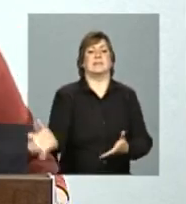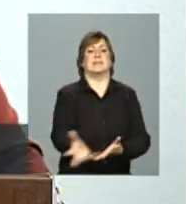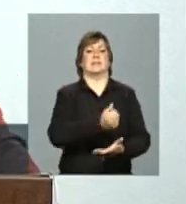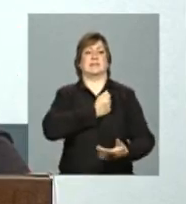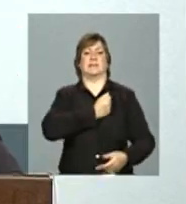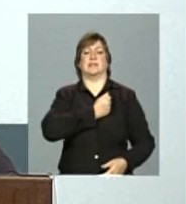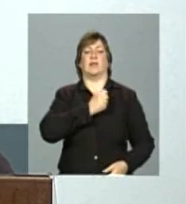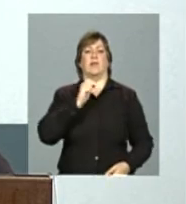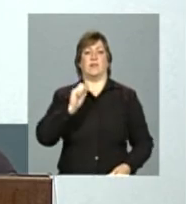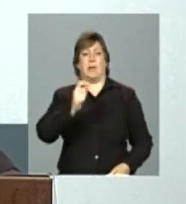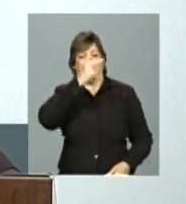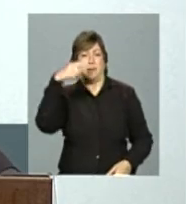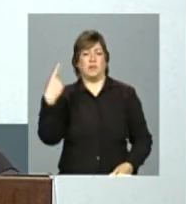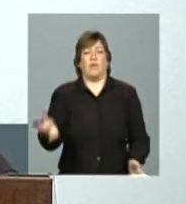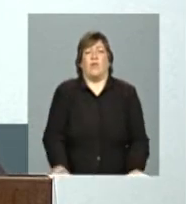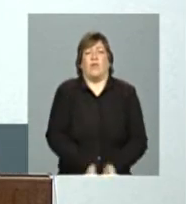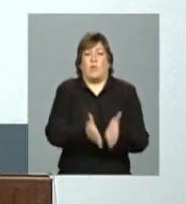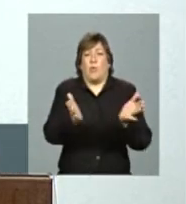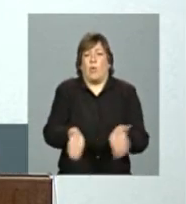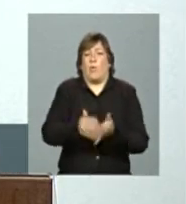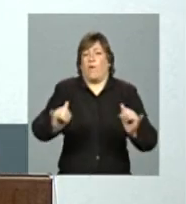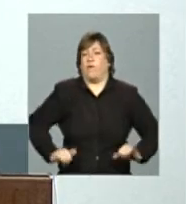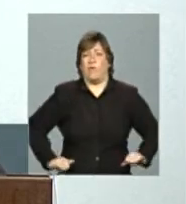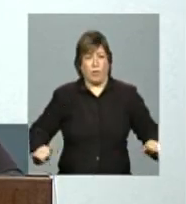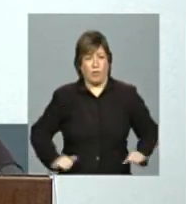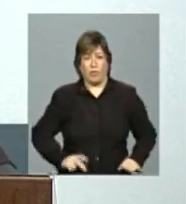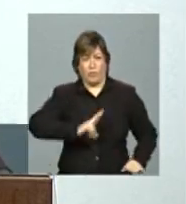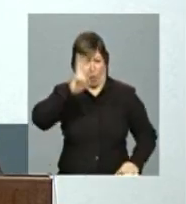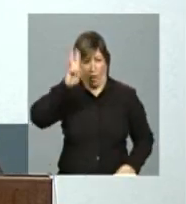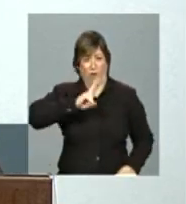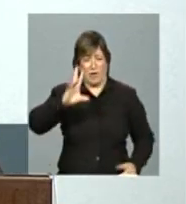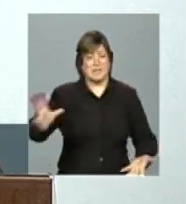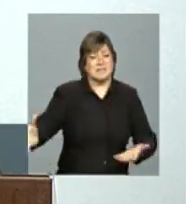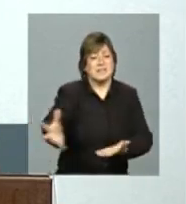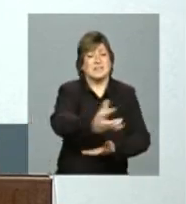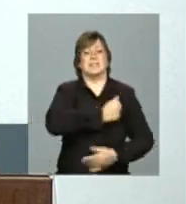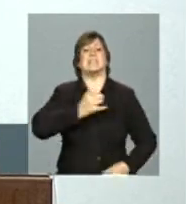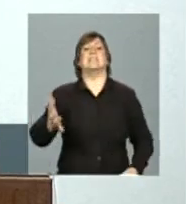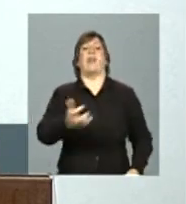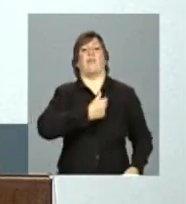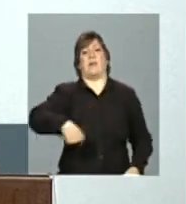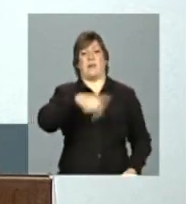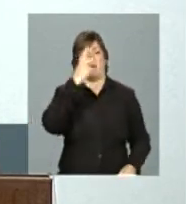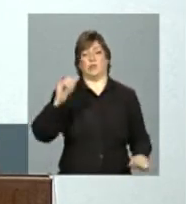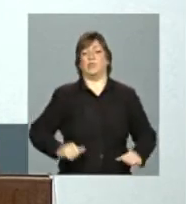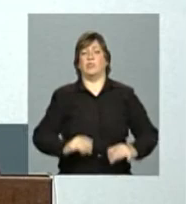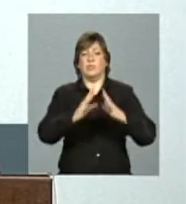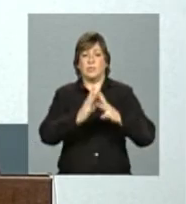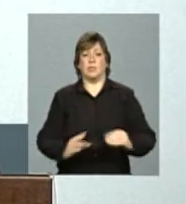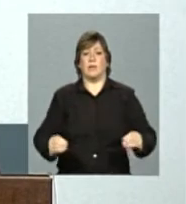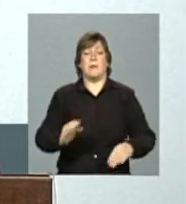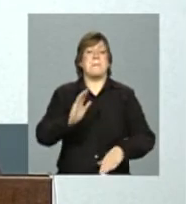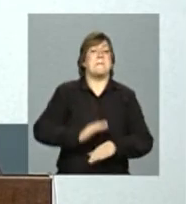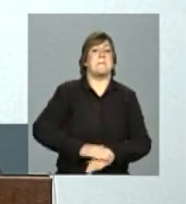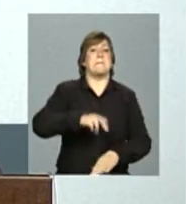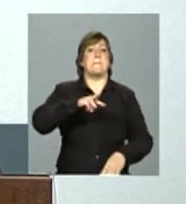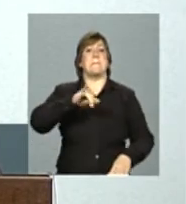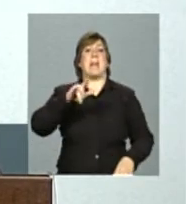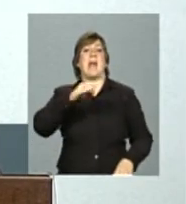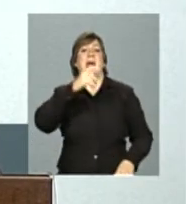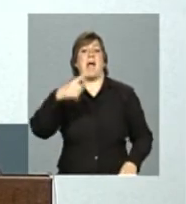resgatar da extrema pobreza e da miséria milhões e milhões de cidadãos